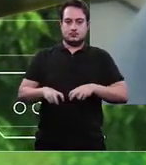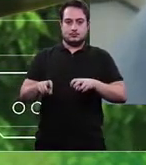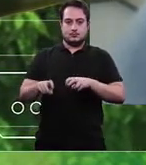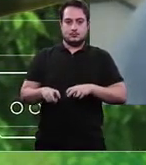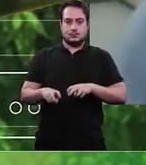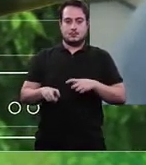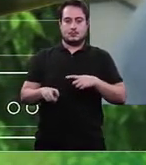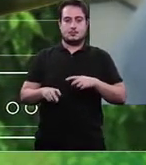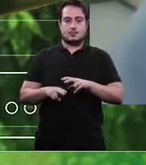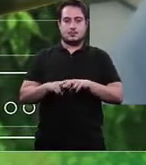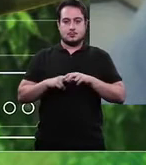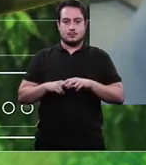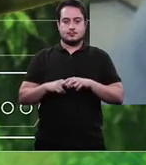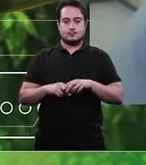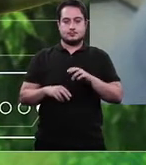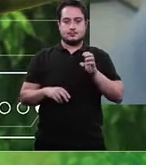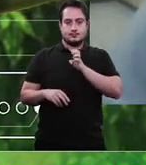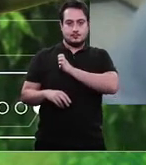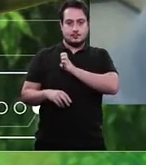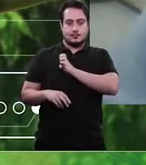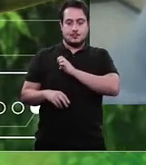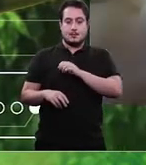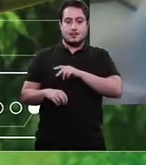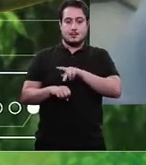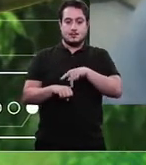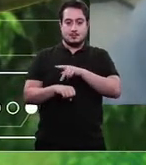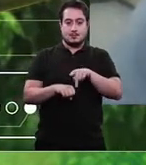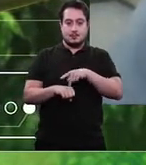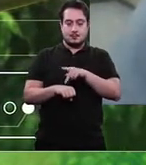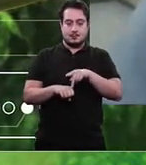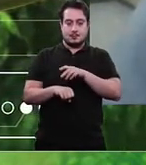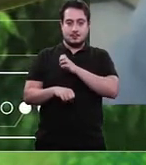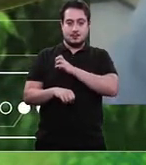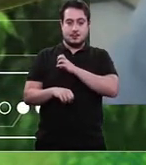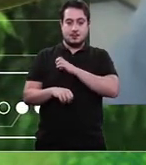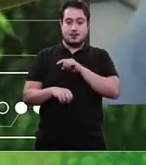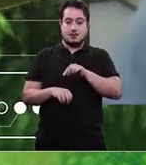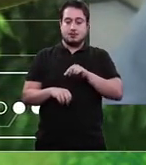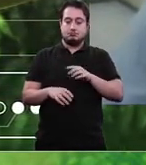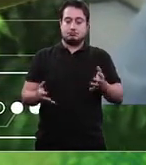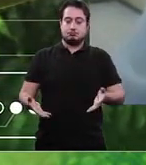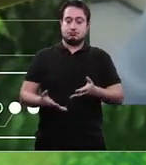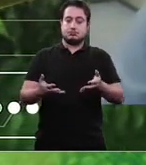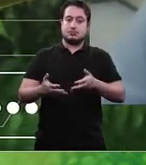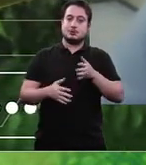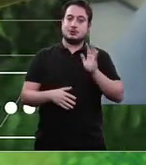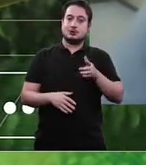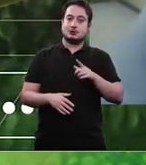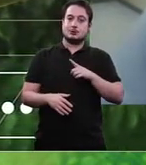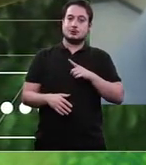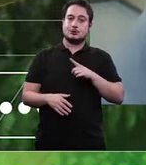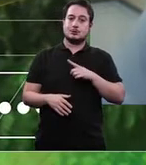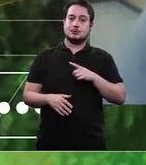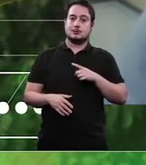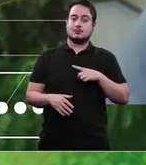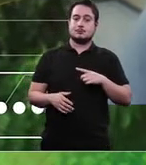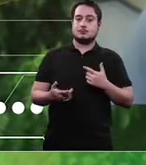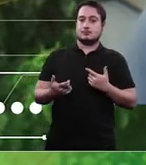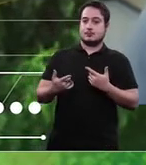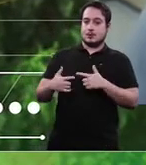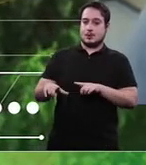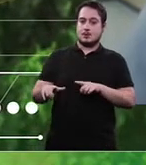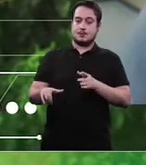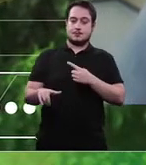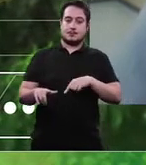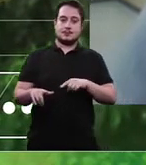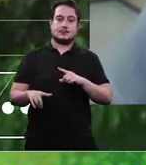contra a riqueza. Porque nós somos um país capitalista, um país de prosperidade. Já basta as adversidades que se